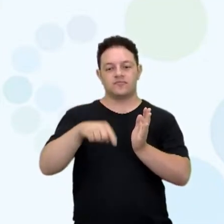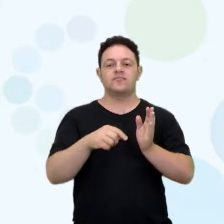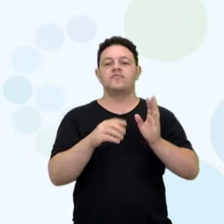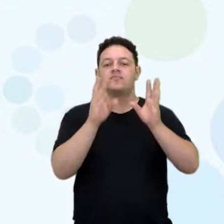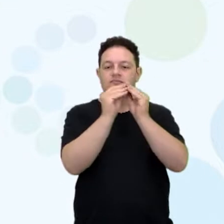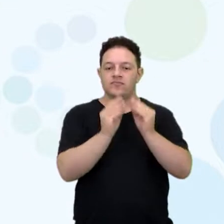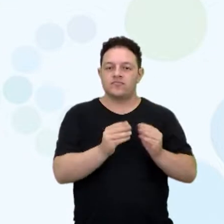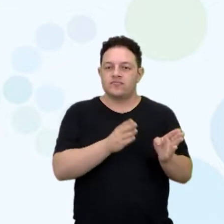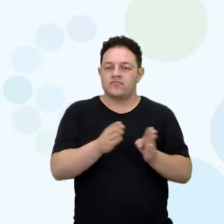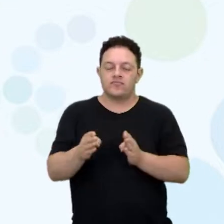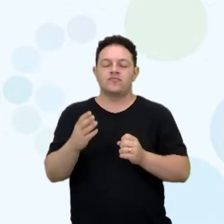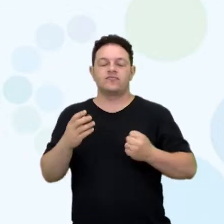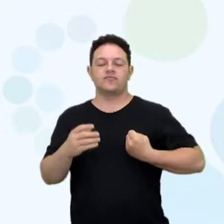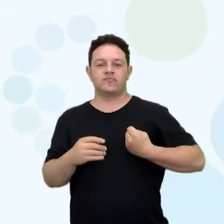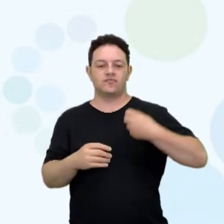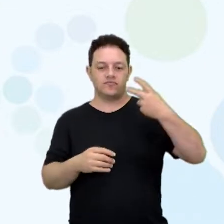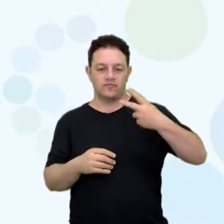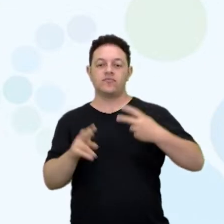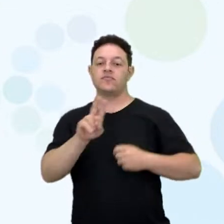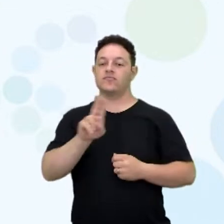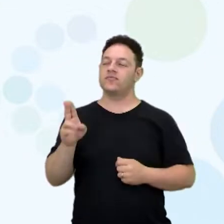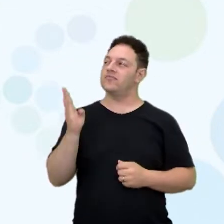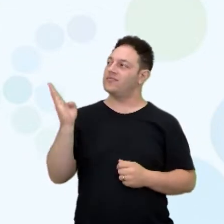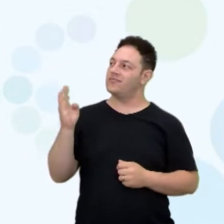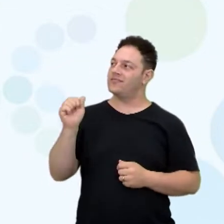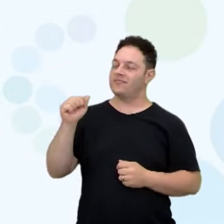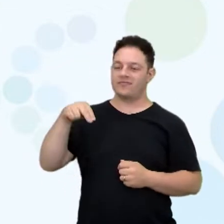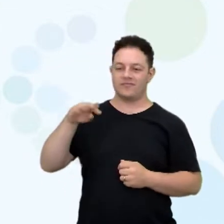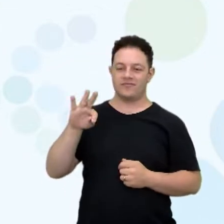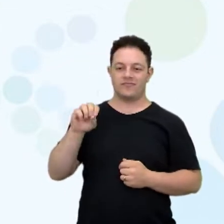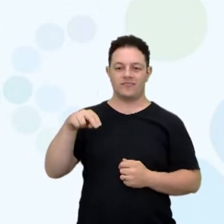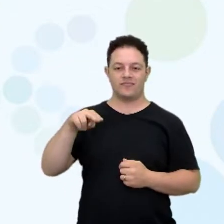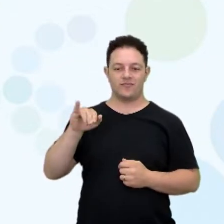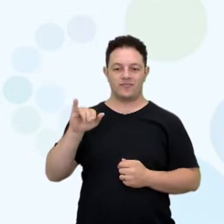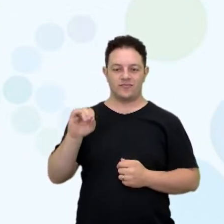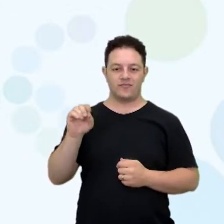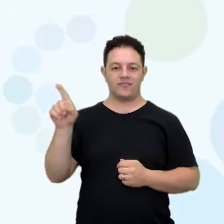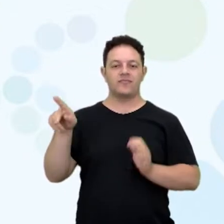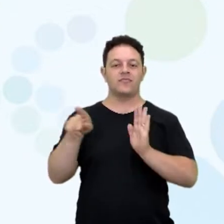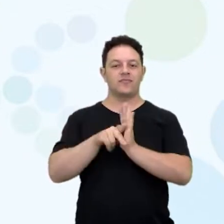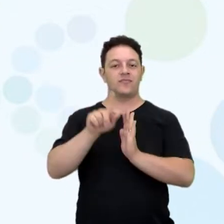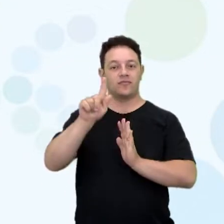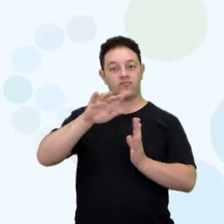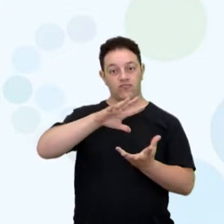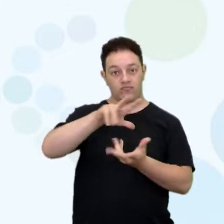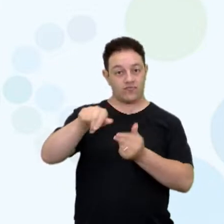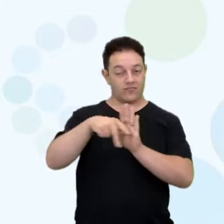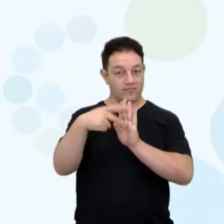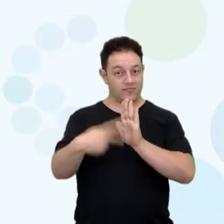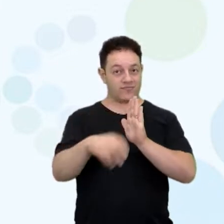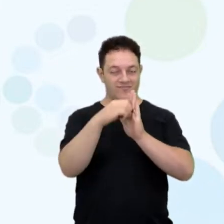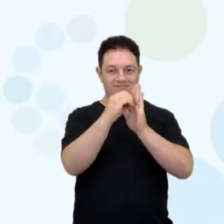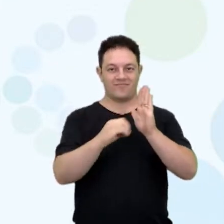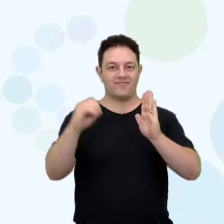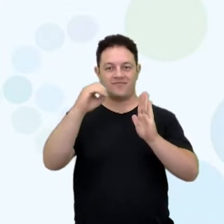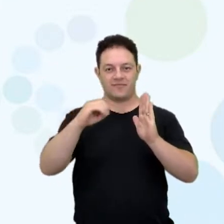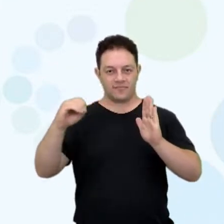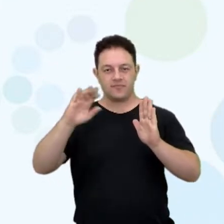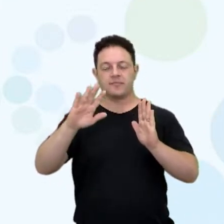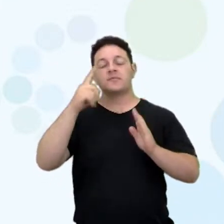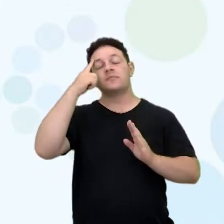2. Eu sou o professor Antônio Russo Júnior, sou professor de Geografia do Centro de Mídias. Lembrando